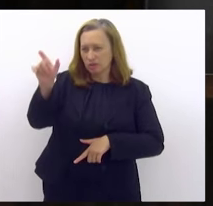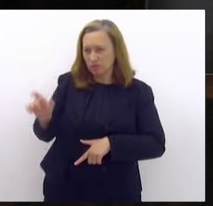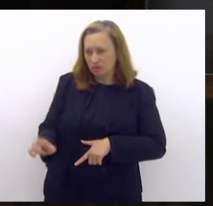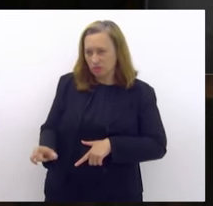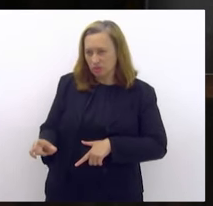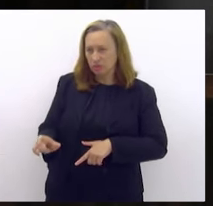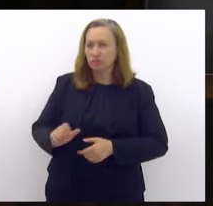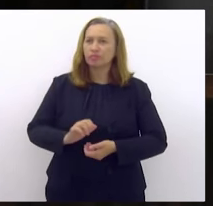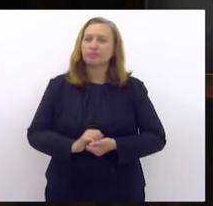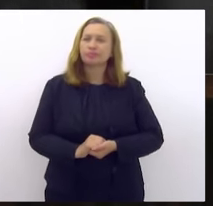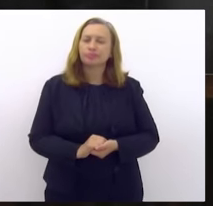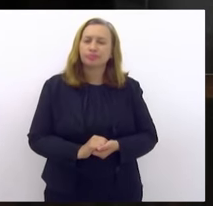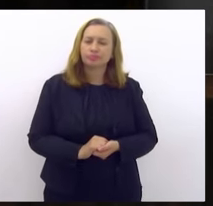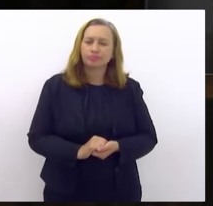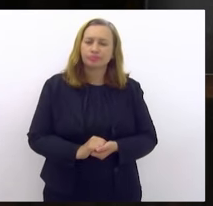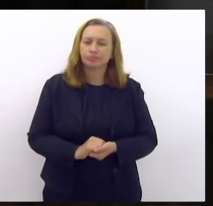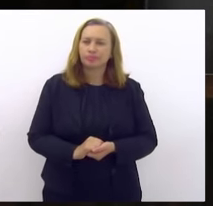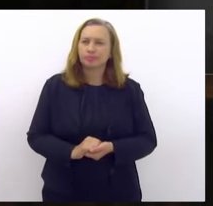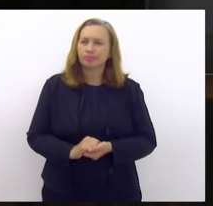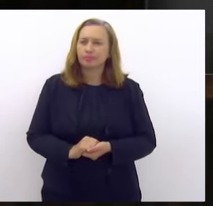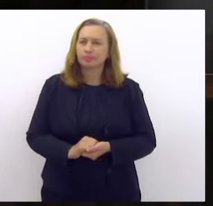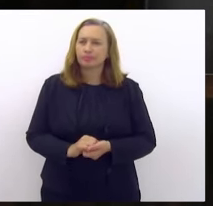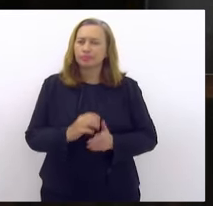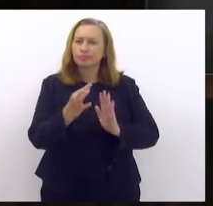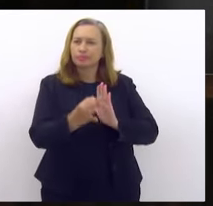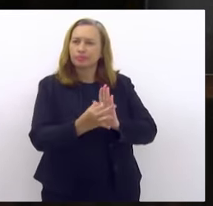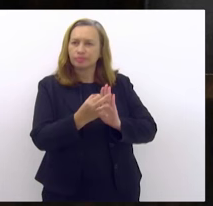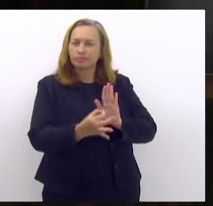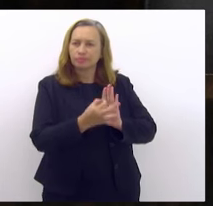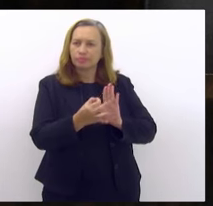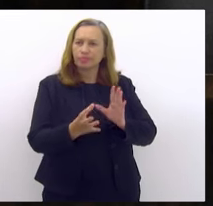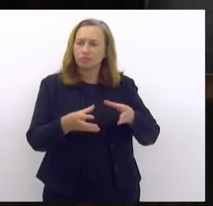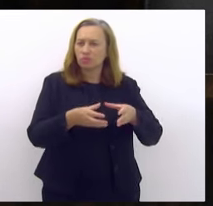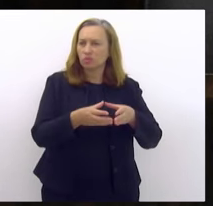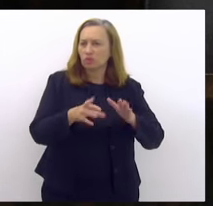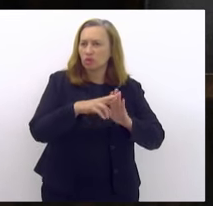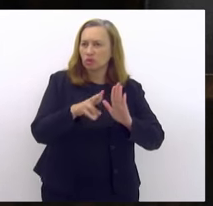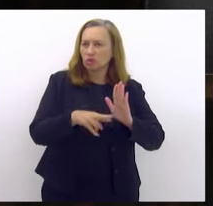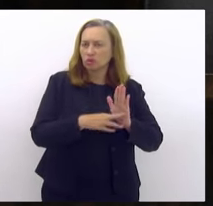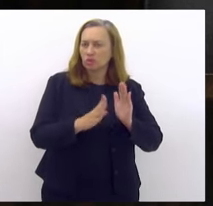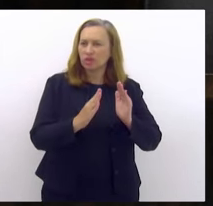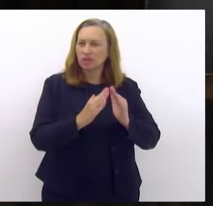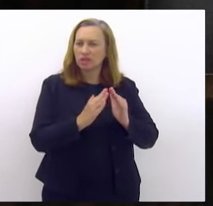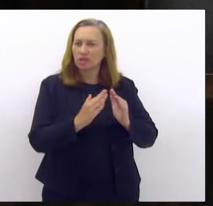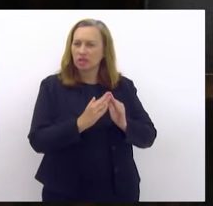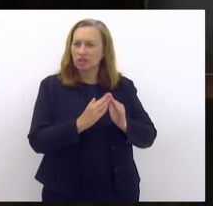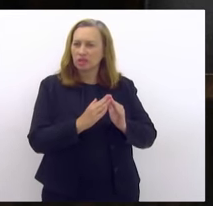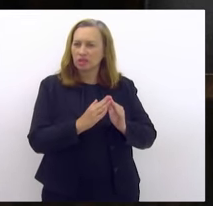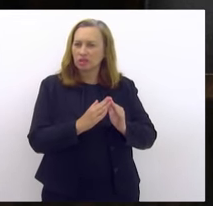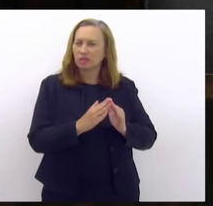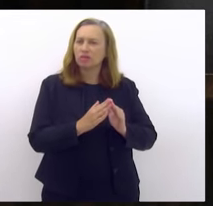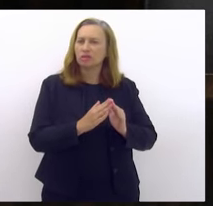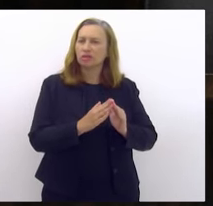Gil Moreira, pendendo de parecer da Comissão de Normas Internas e